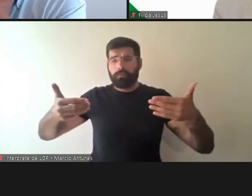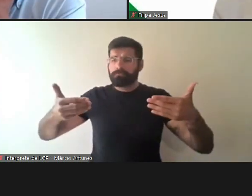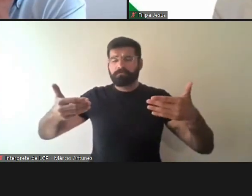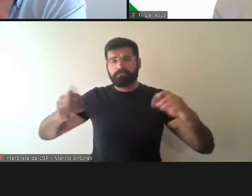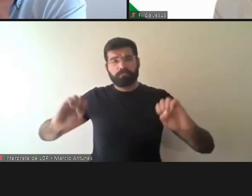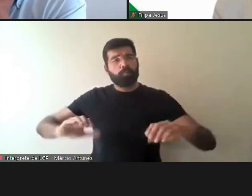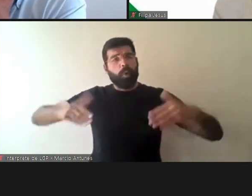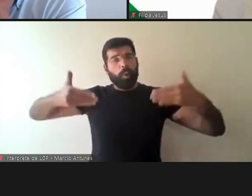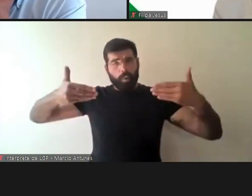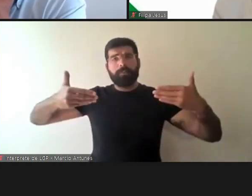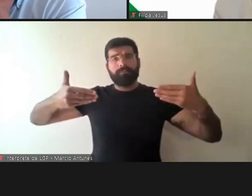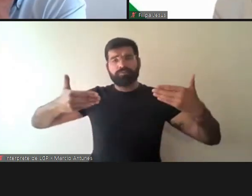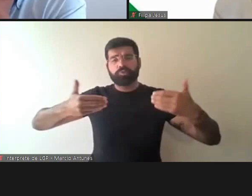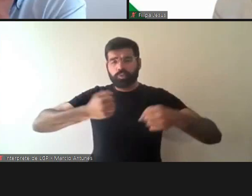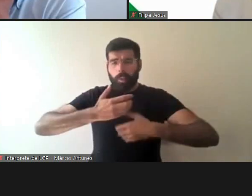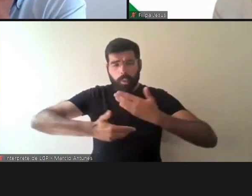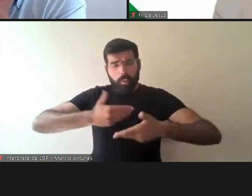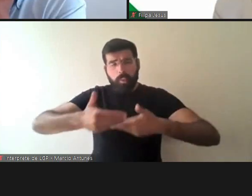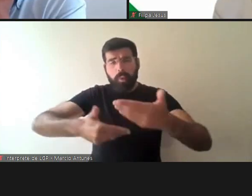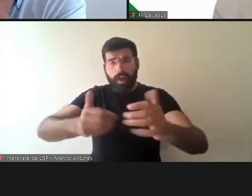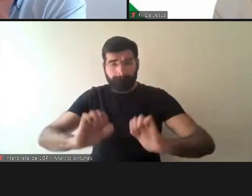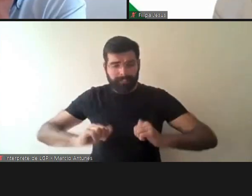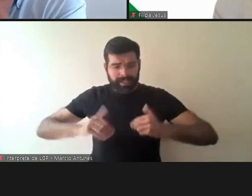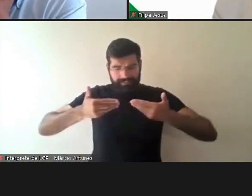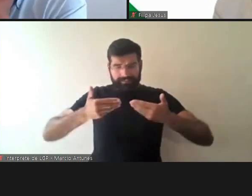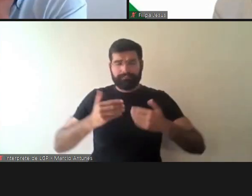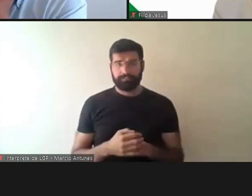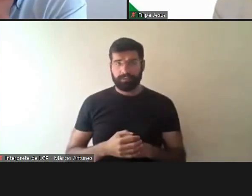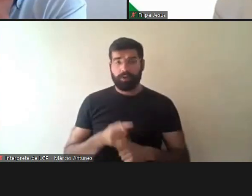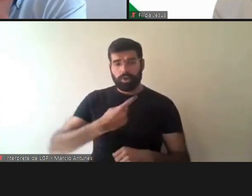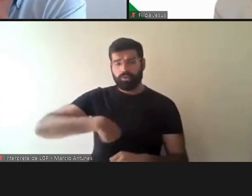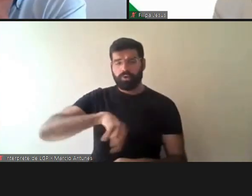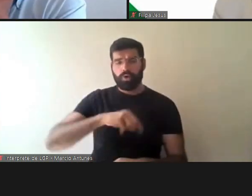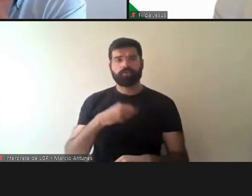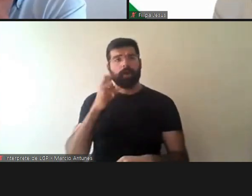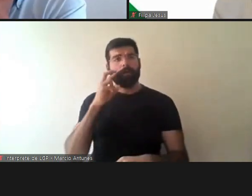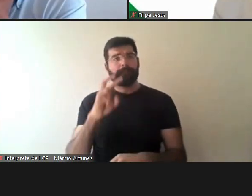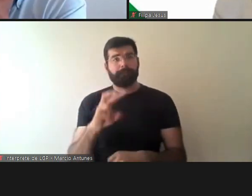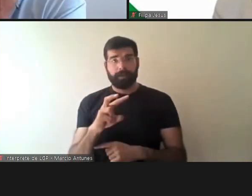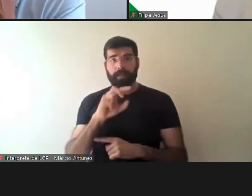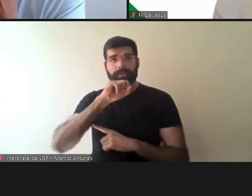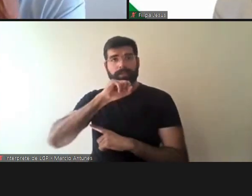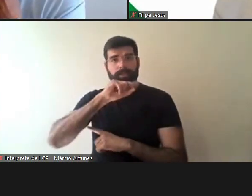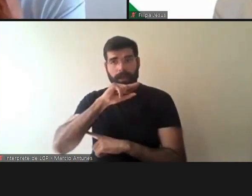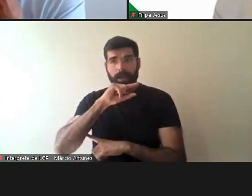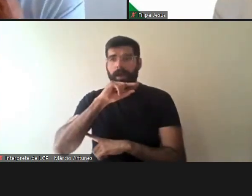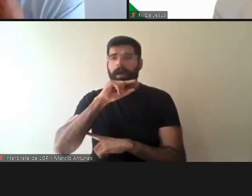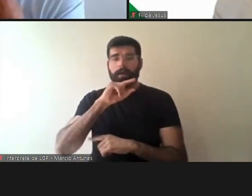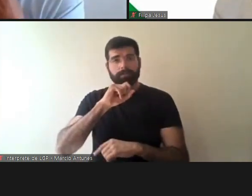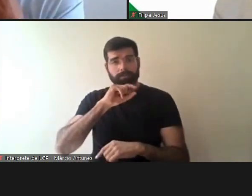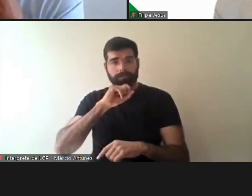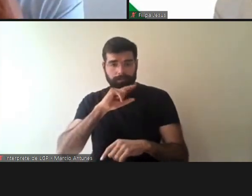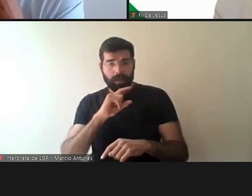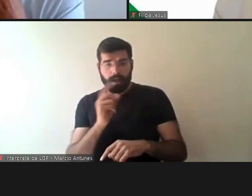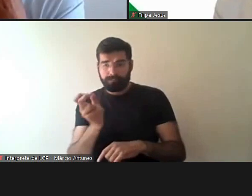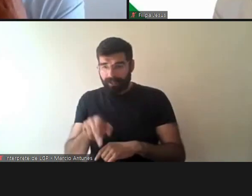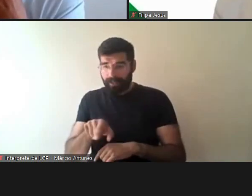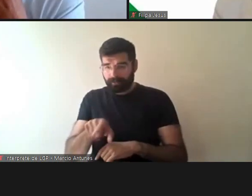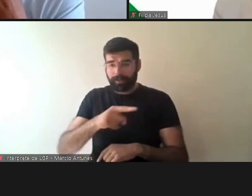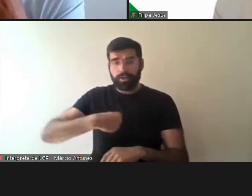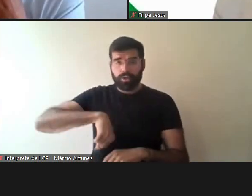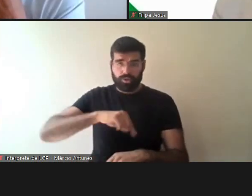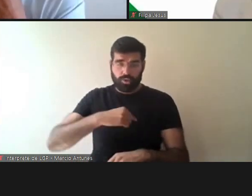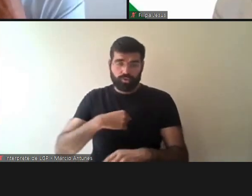deste processo. Identificamos aqui uma oportunidade, que também já foi referida